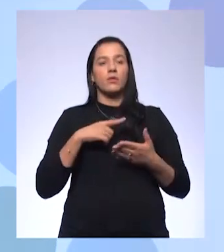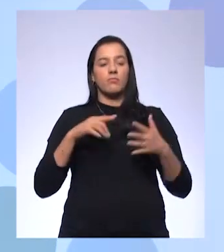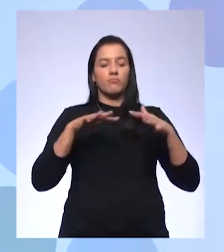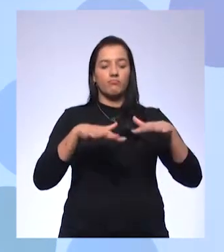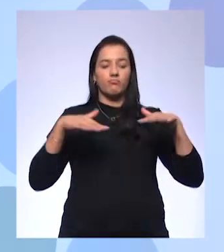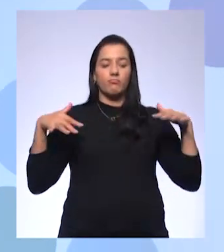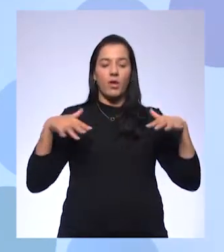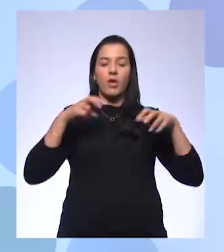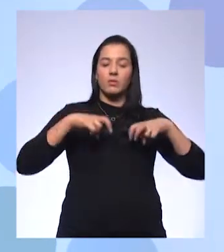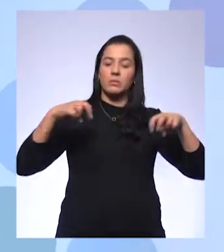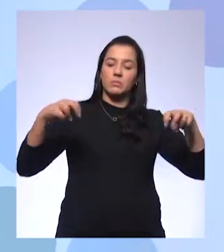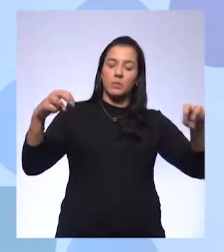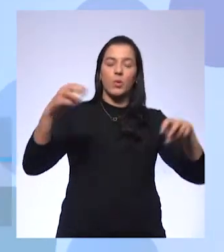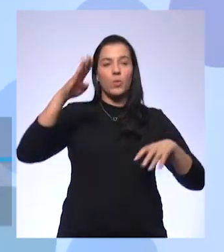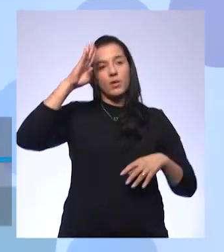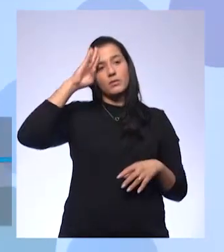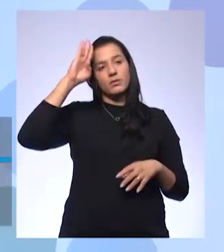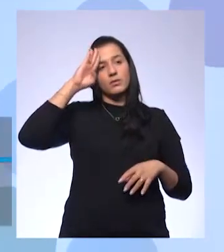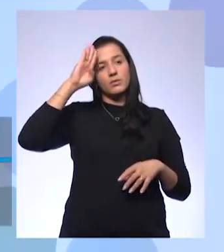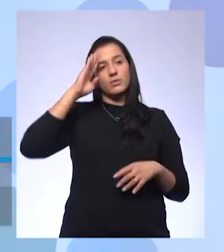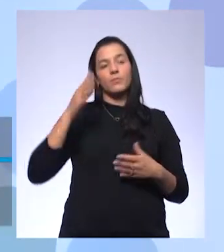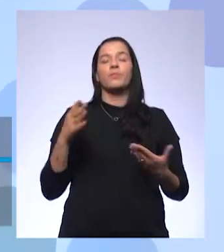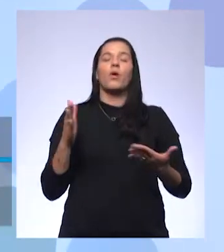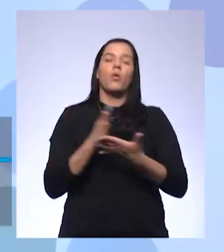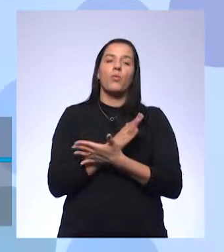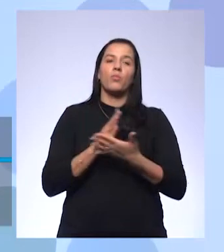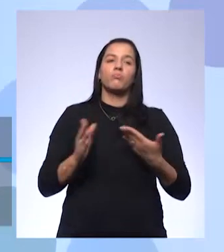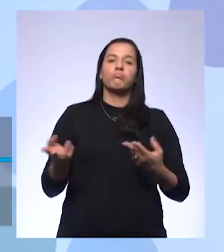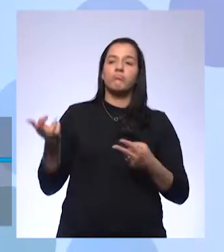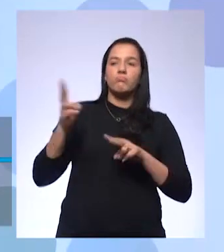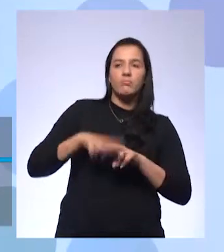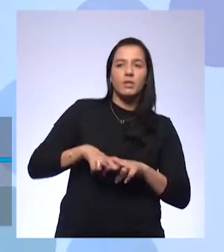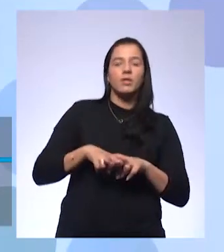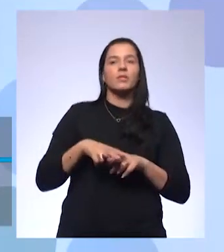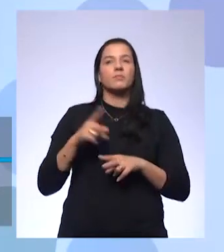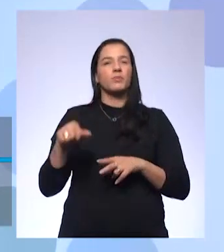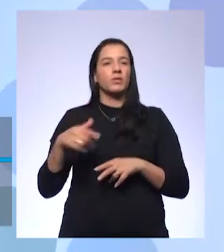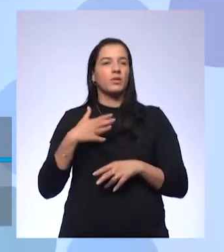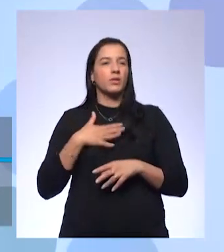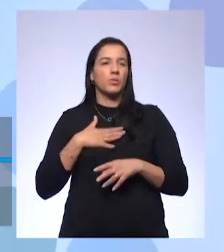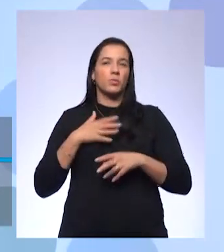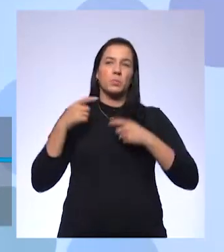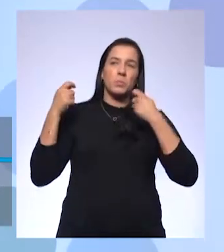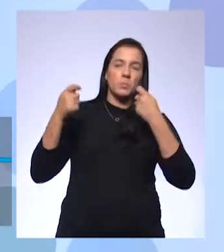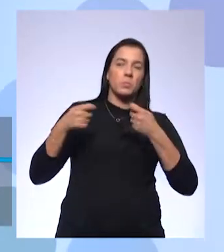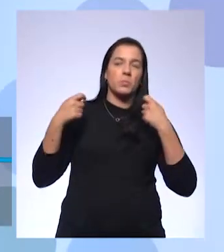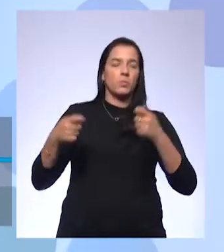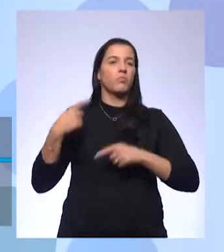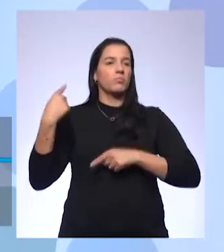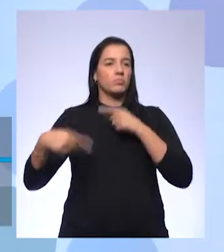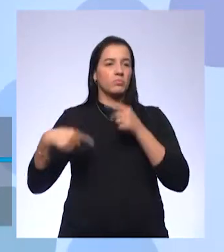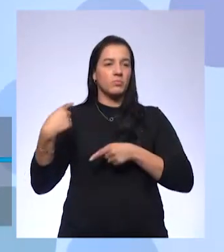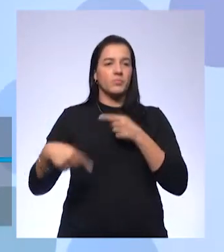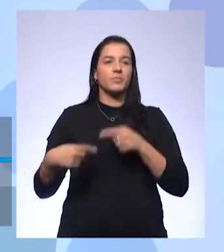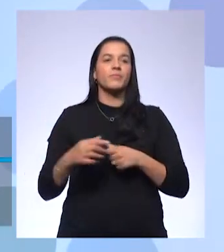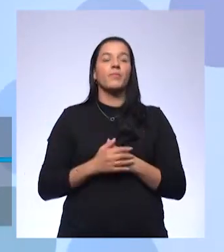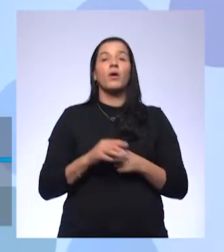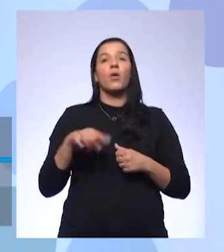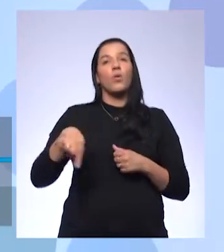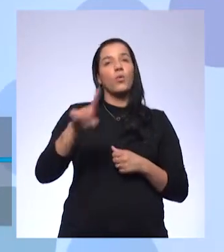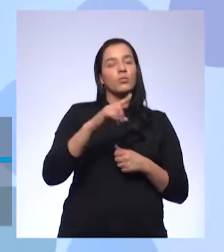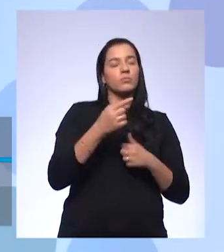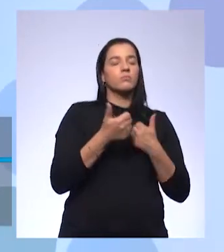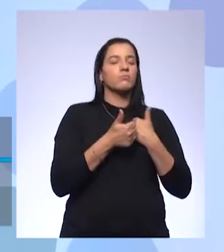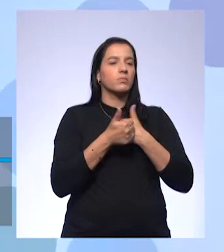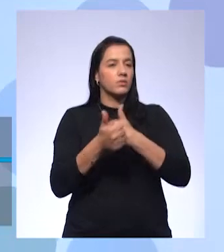as pessoas que eram presas, né, por questões políticas, né, as pessoas que foram perseguidas pelo regime de Pinochet, muitas eram